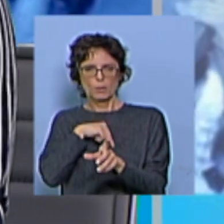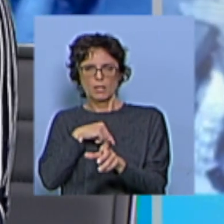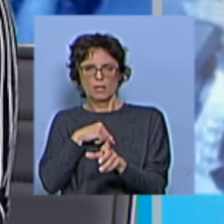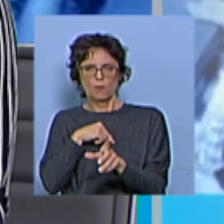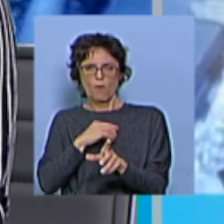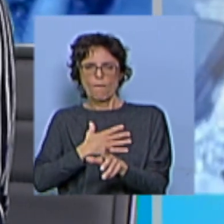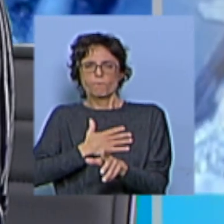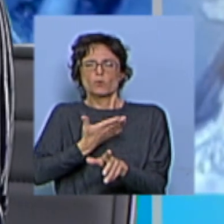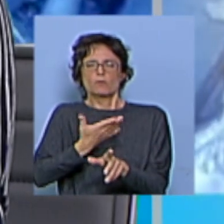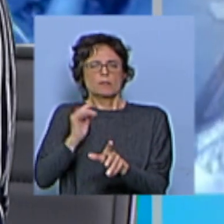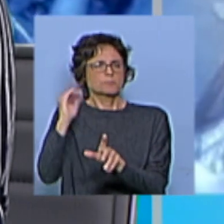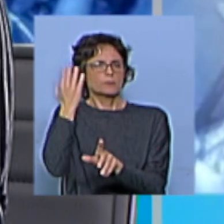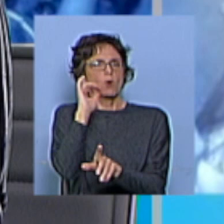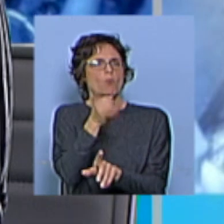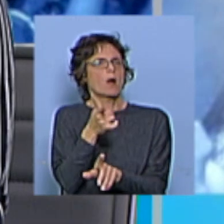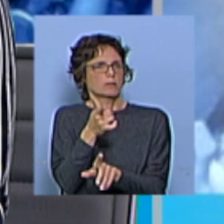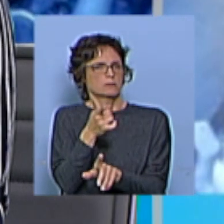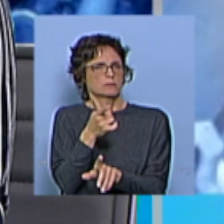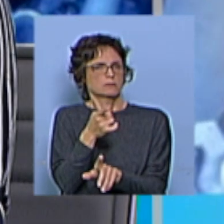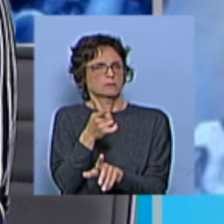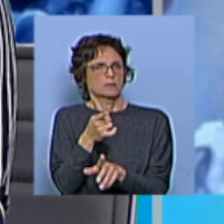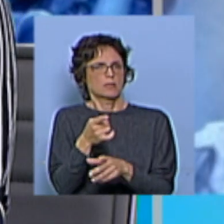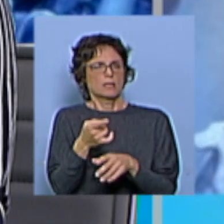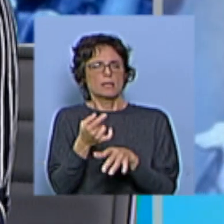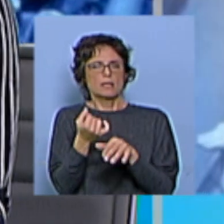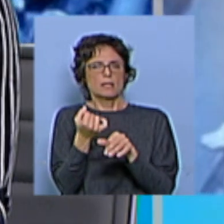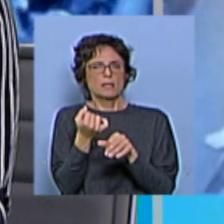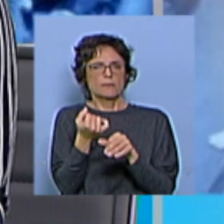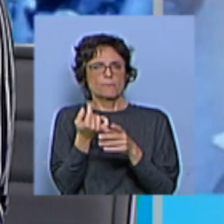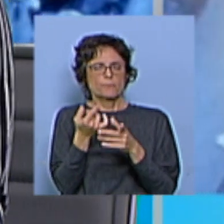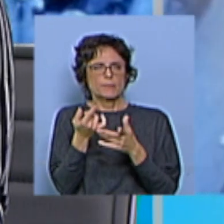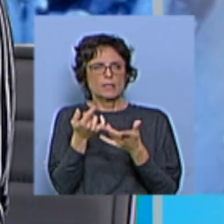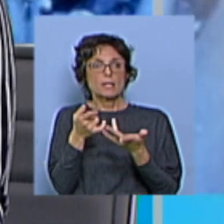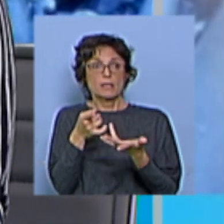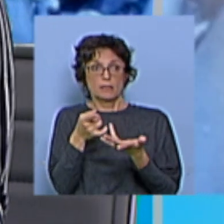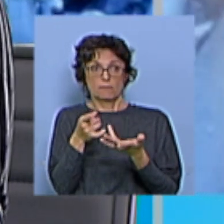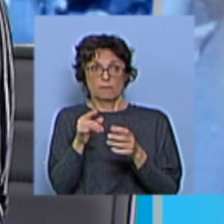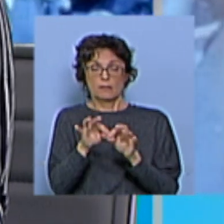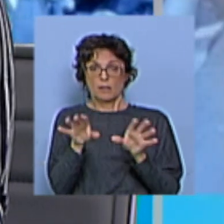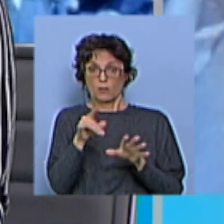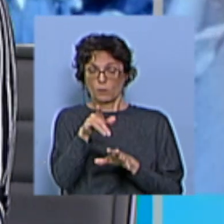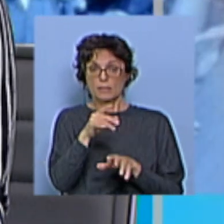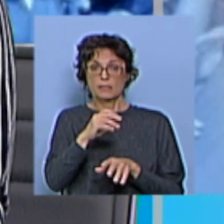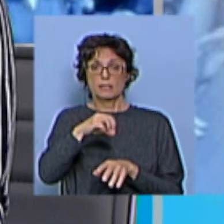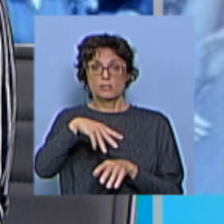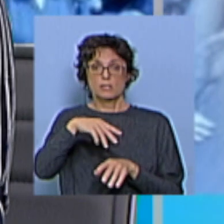o seu desejo maior, que depois os fazia atuar. E depois, tal como diz a Matilde Alvim no